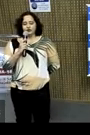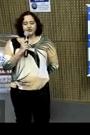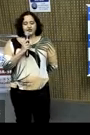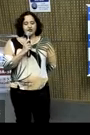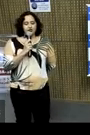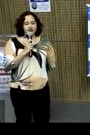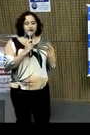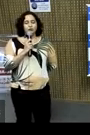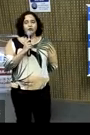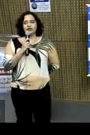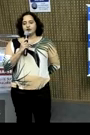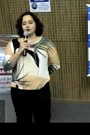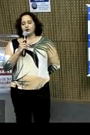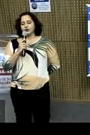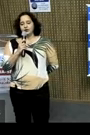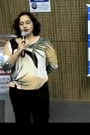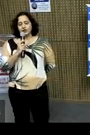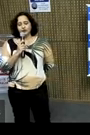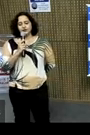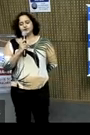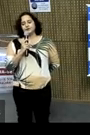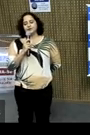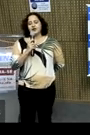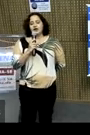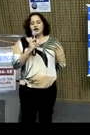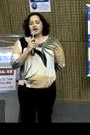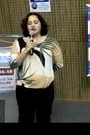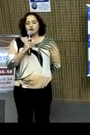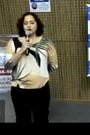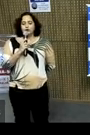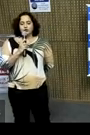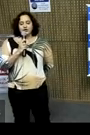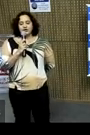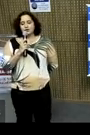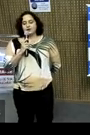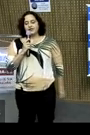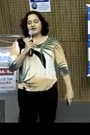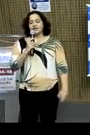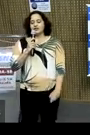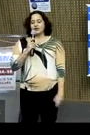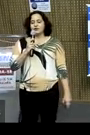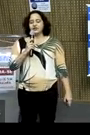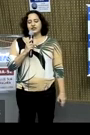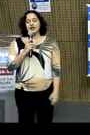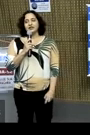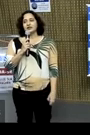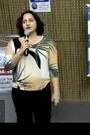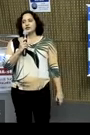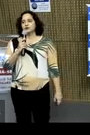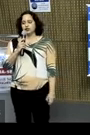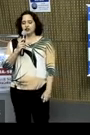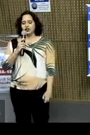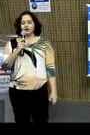9 solicitantes, um coordenador e um regulador. As consultas, as especialidades mais solicitadas